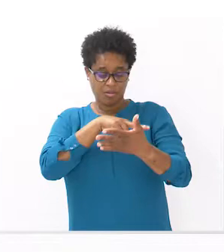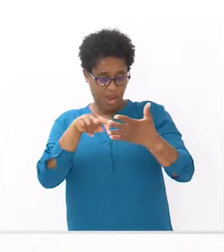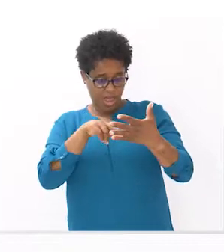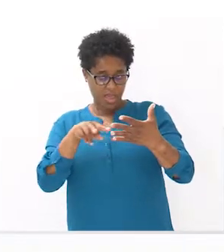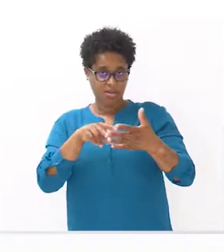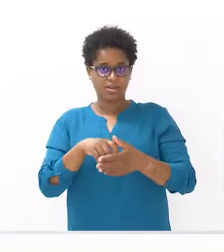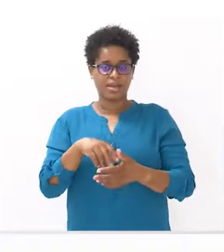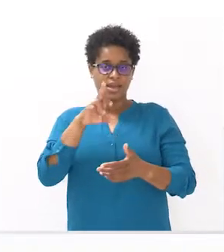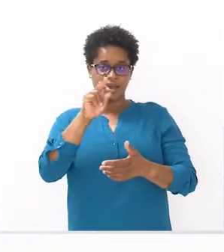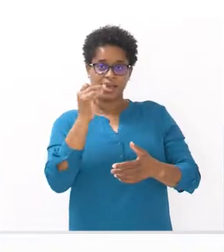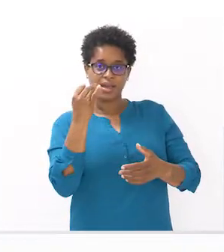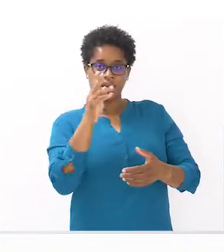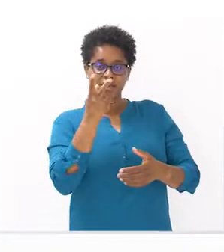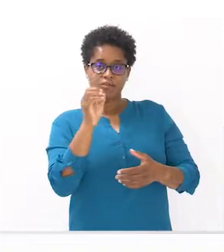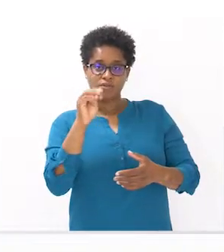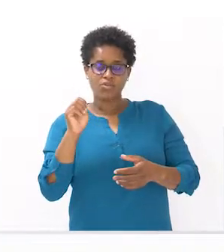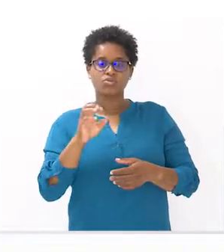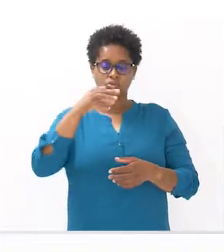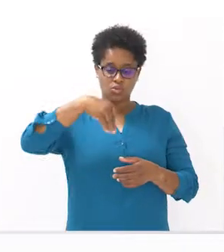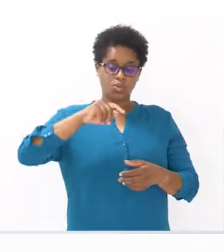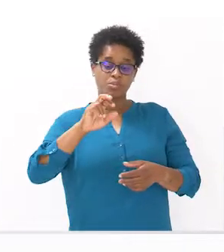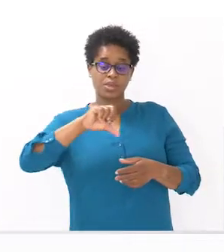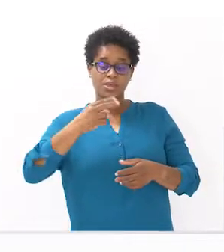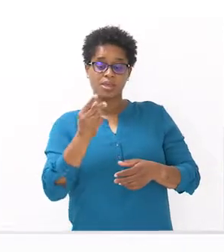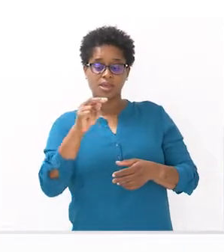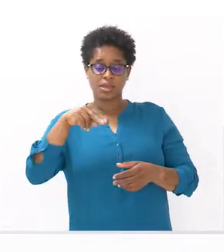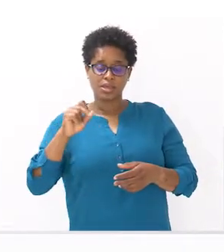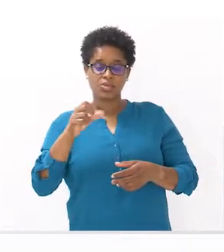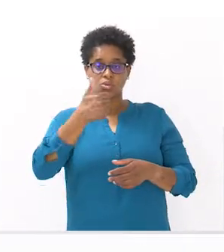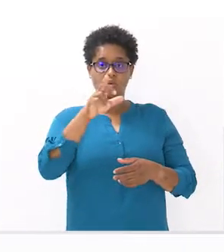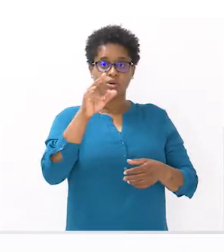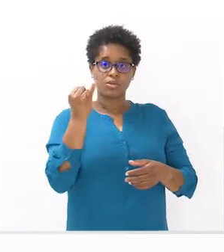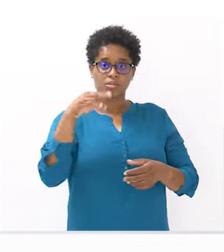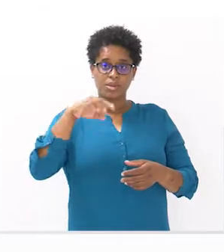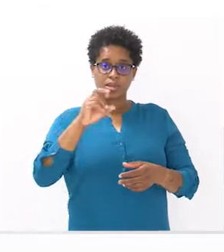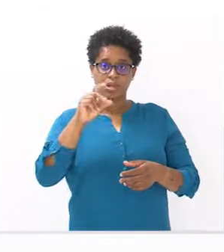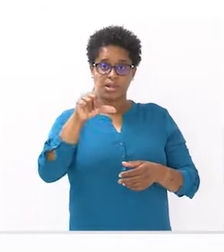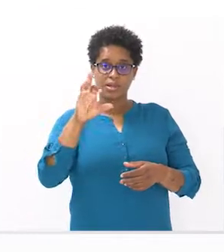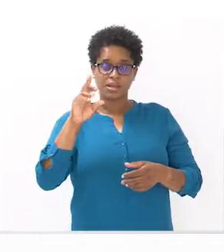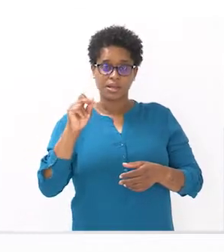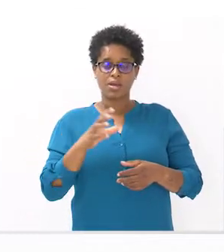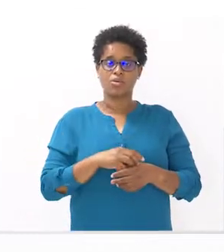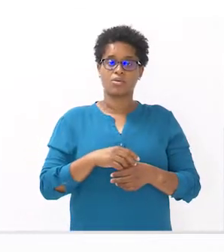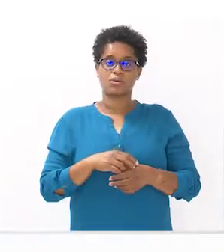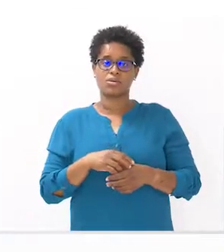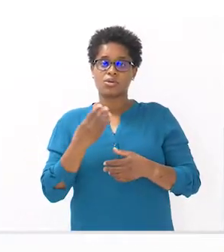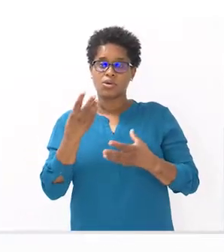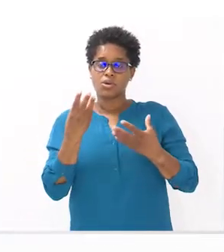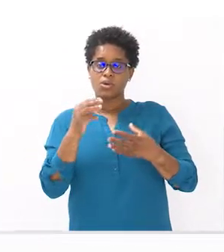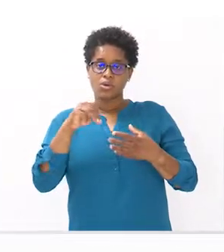Raivoso, pequeno, brincalhão, isso, bonito,